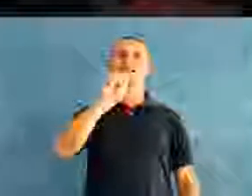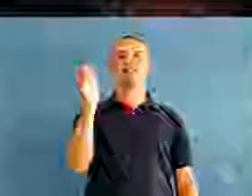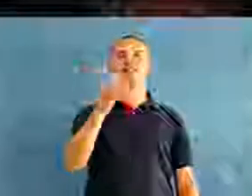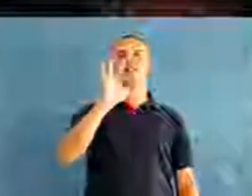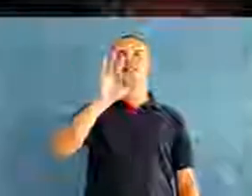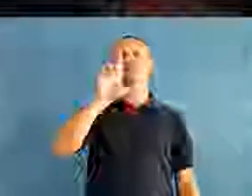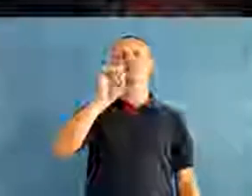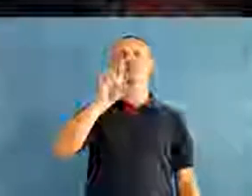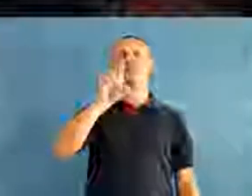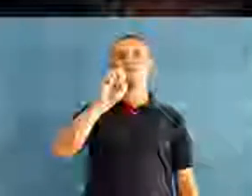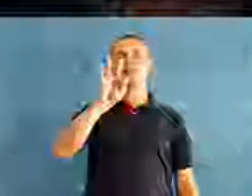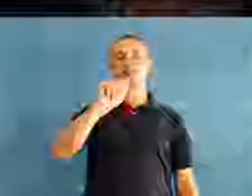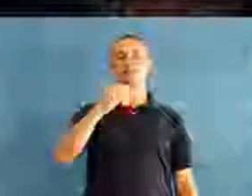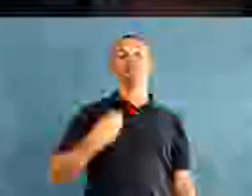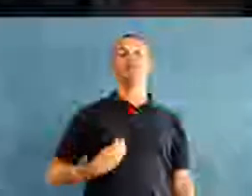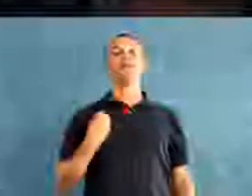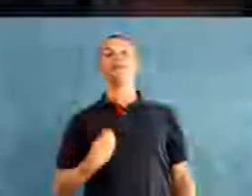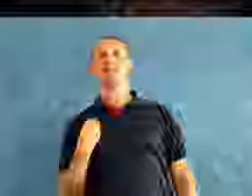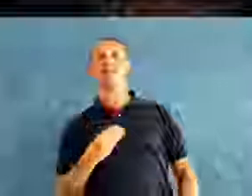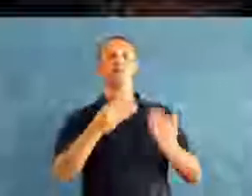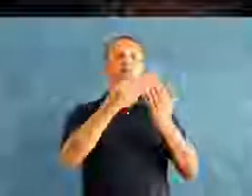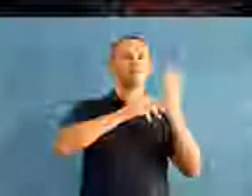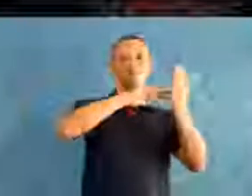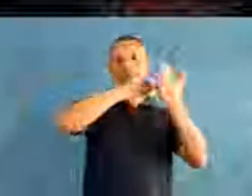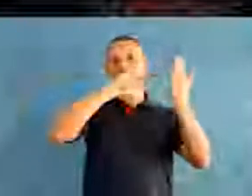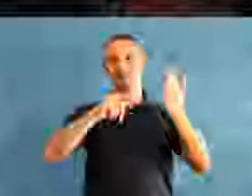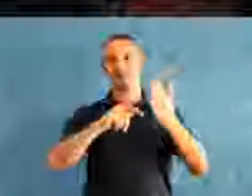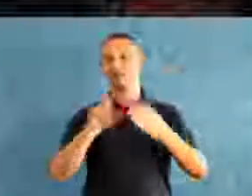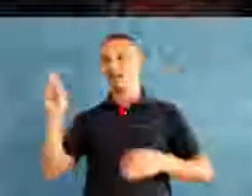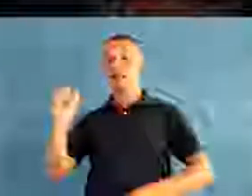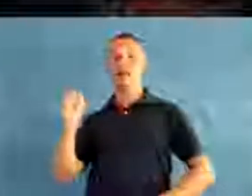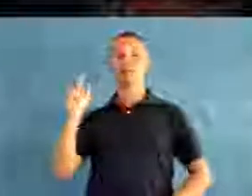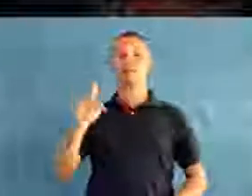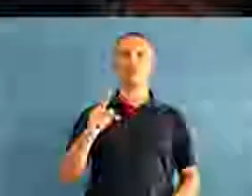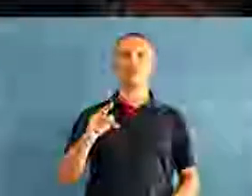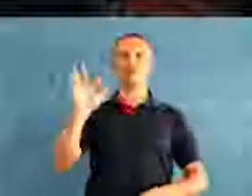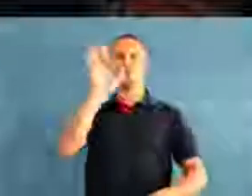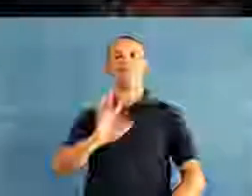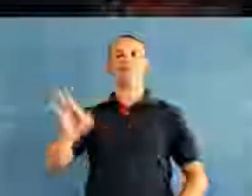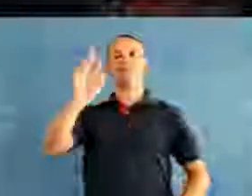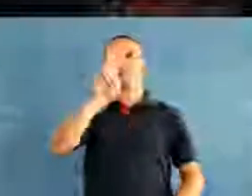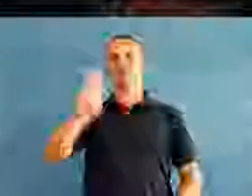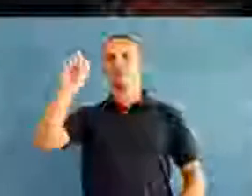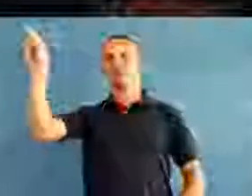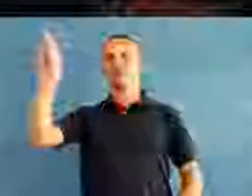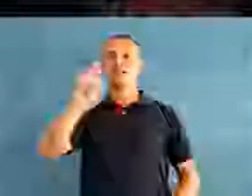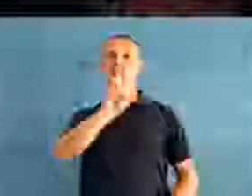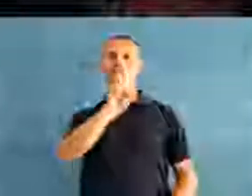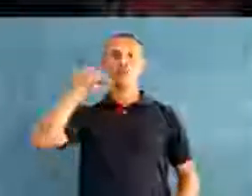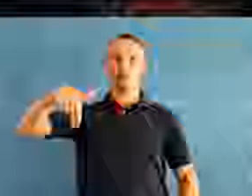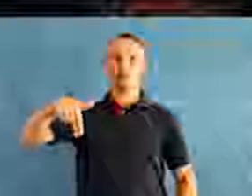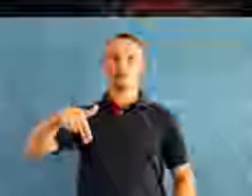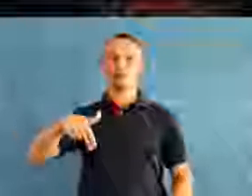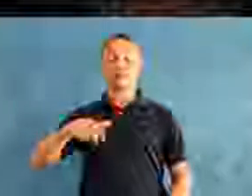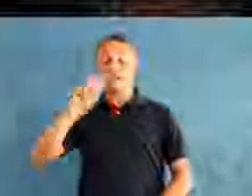a professora aposentou-se pela Universidade Federal do Rio Grande do Norte e, para sorte dos mineiros, em 99, assumiu a cadeira